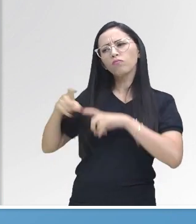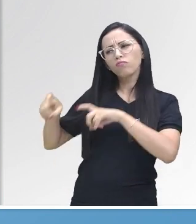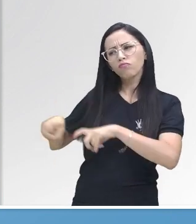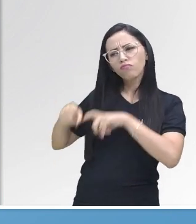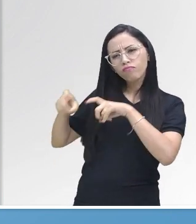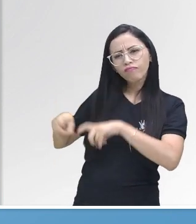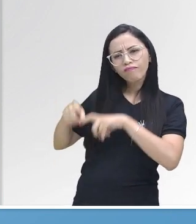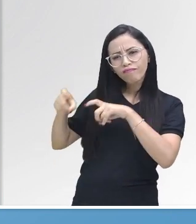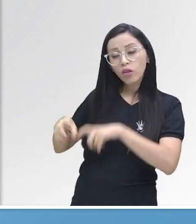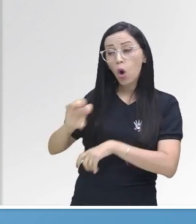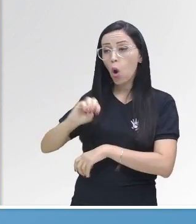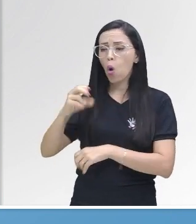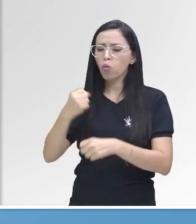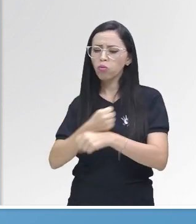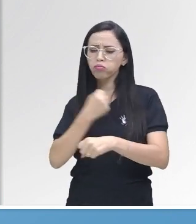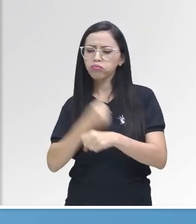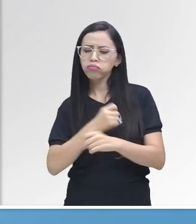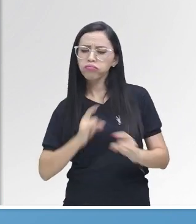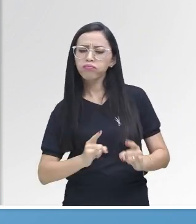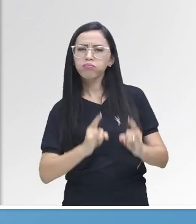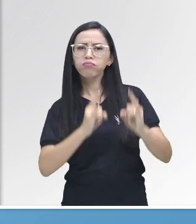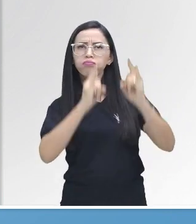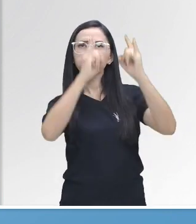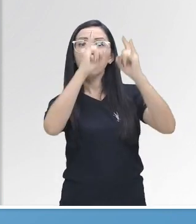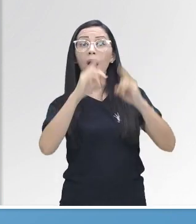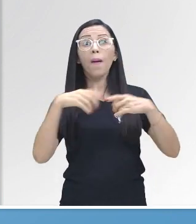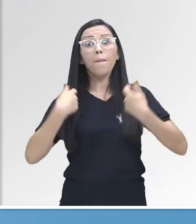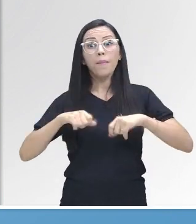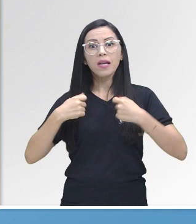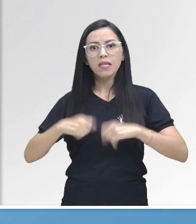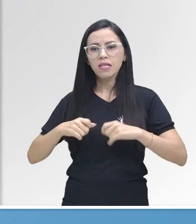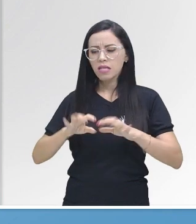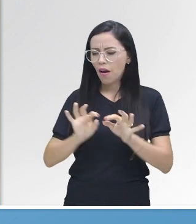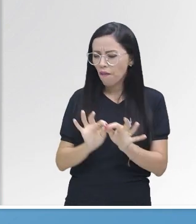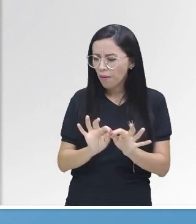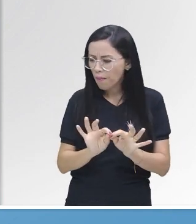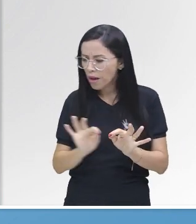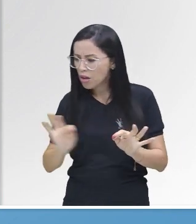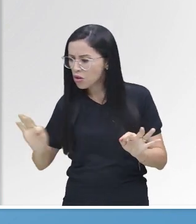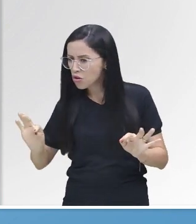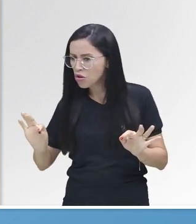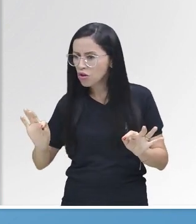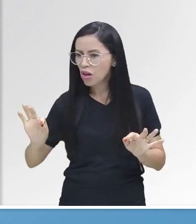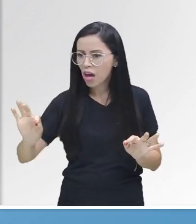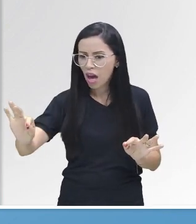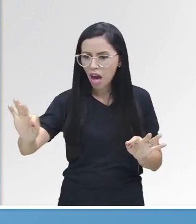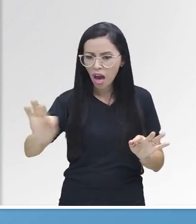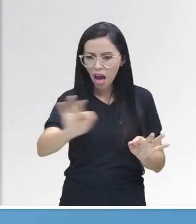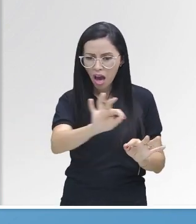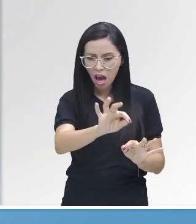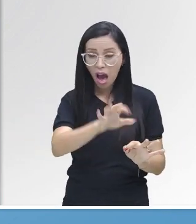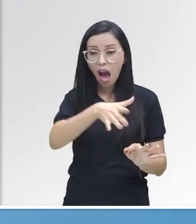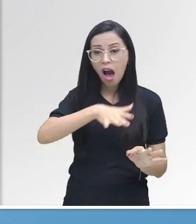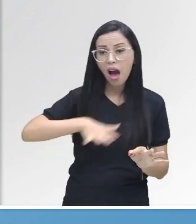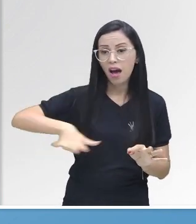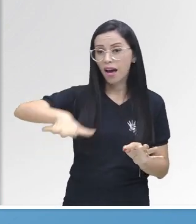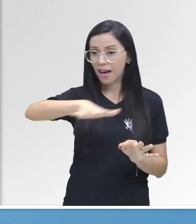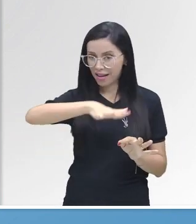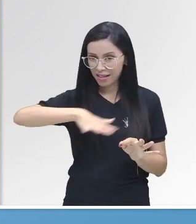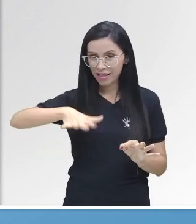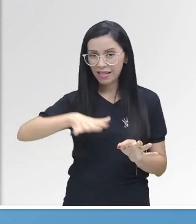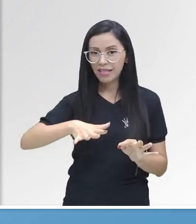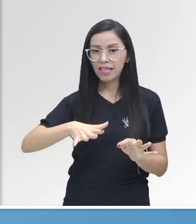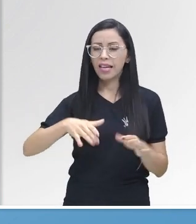precisavam medir comprimentos e áreas. Começaram, então, a se preocupar com